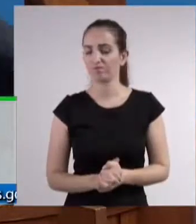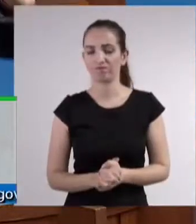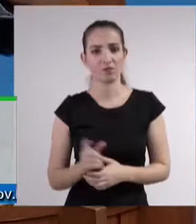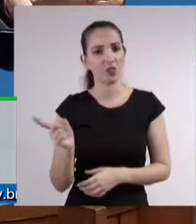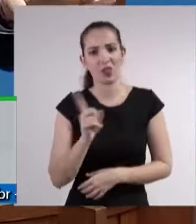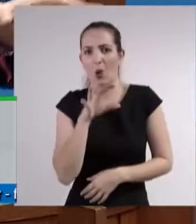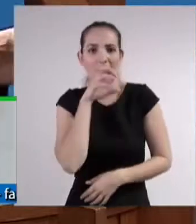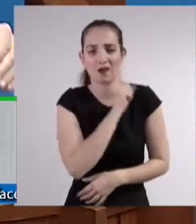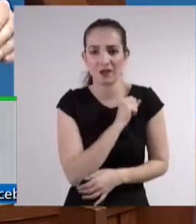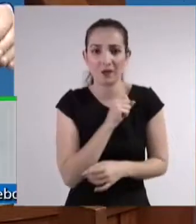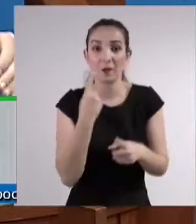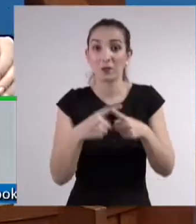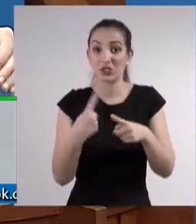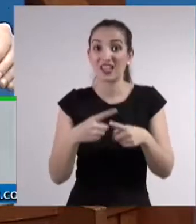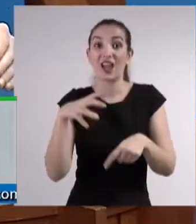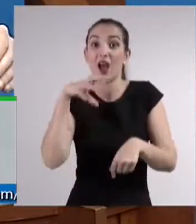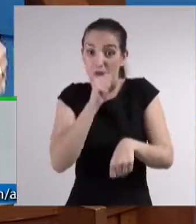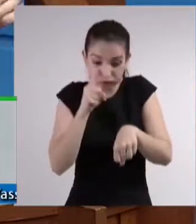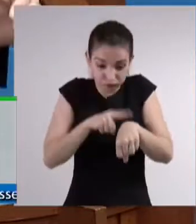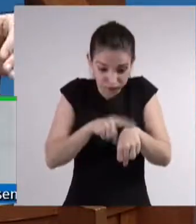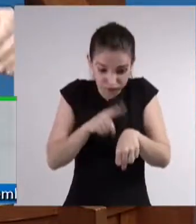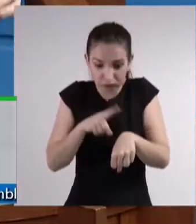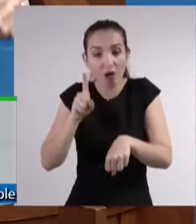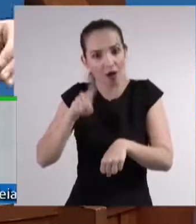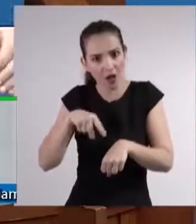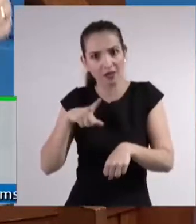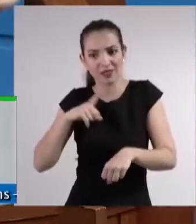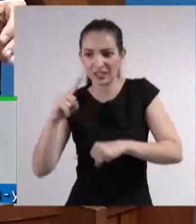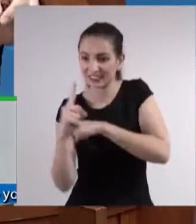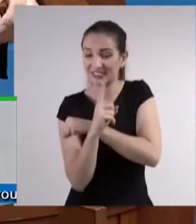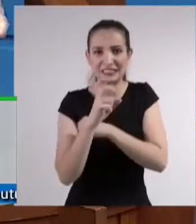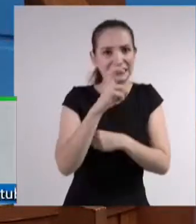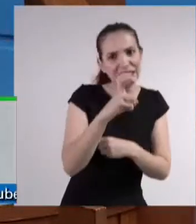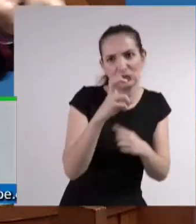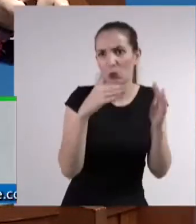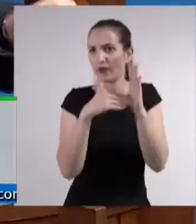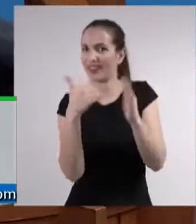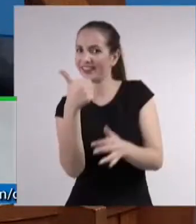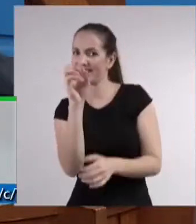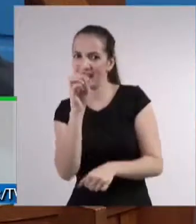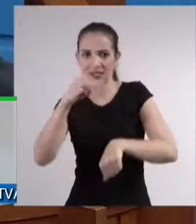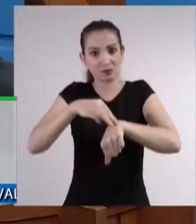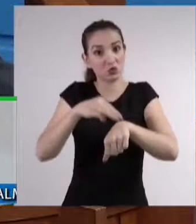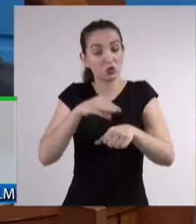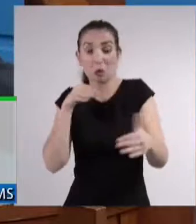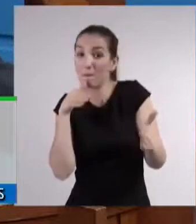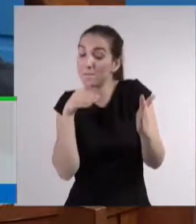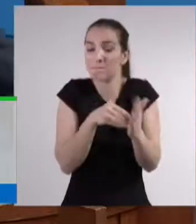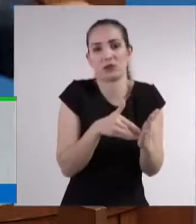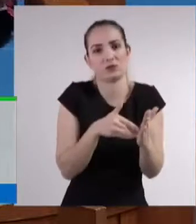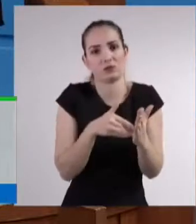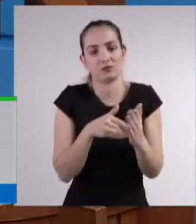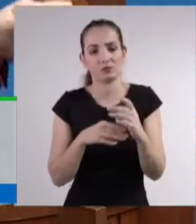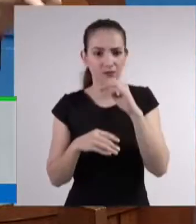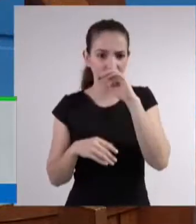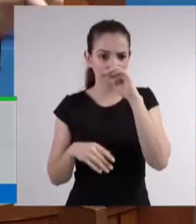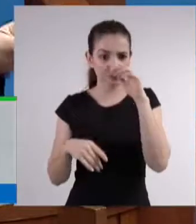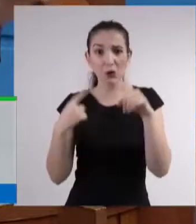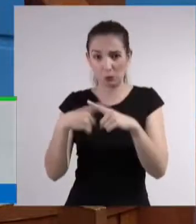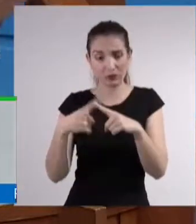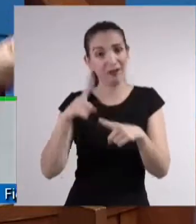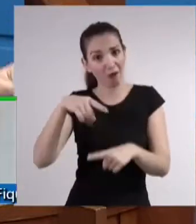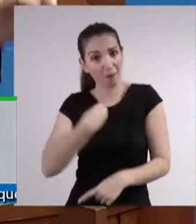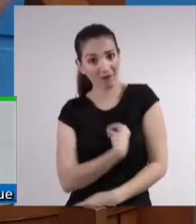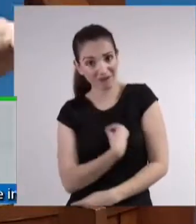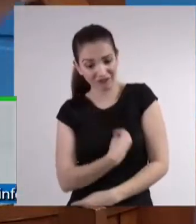urgência. Serviço de urgência é quando você tem um atendimento de 5 a 10 minutos no máximo, porque é uma vida